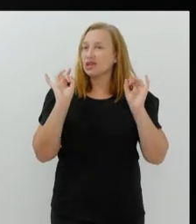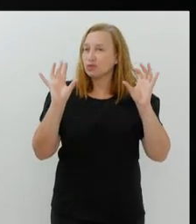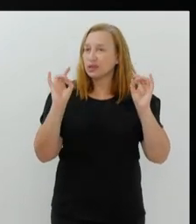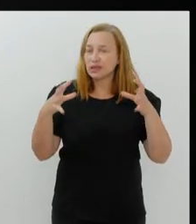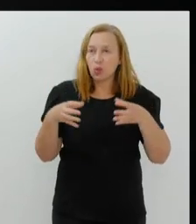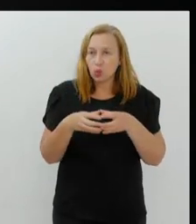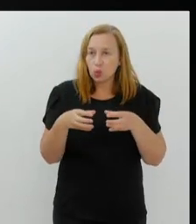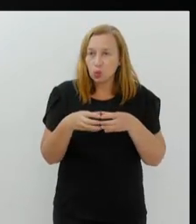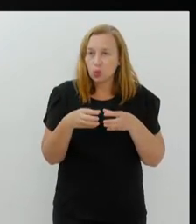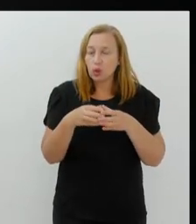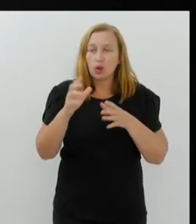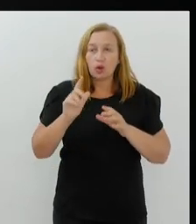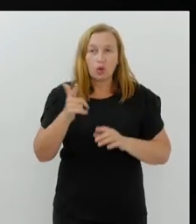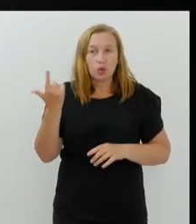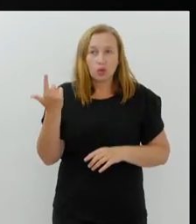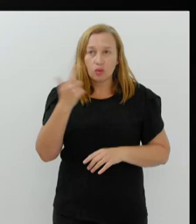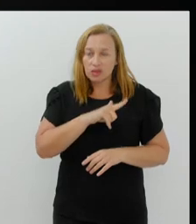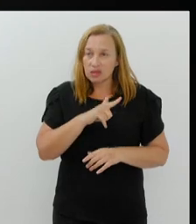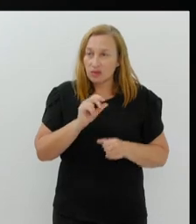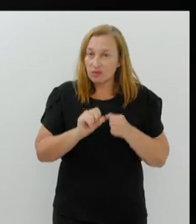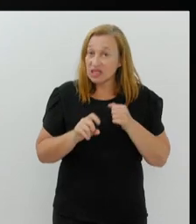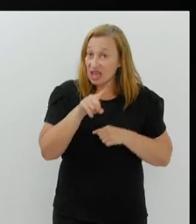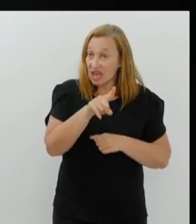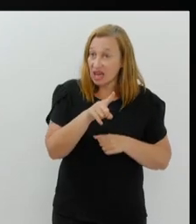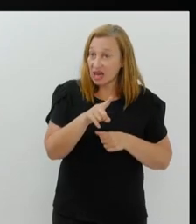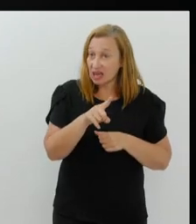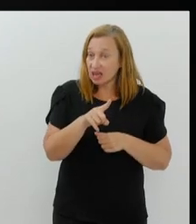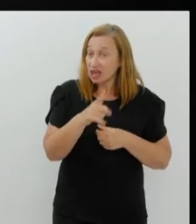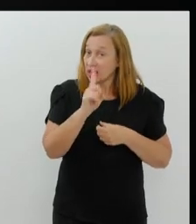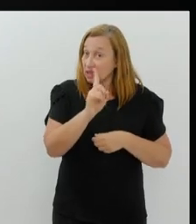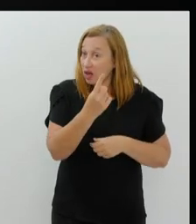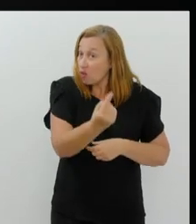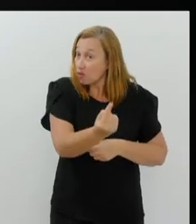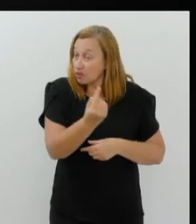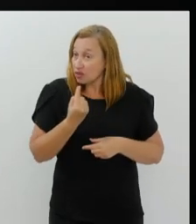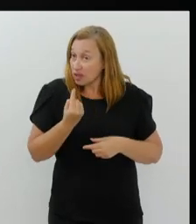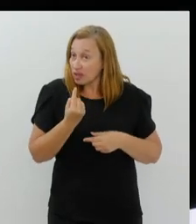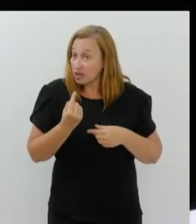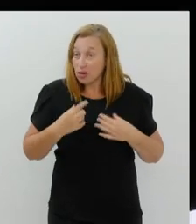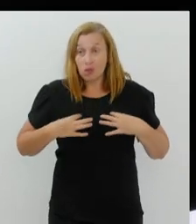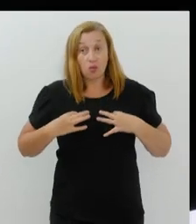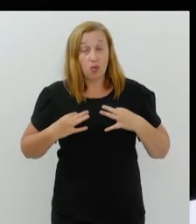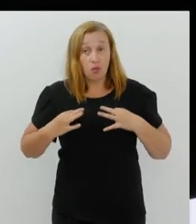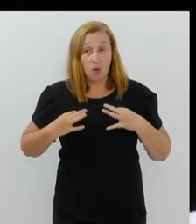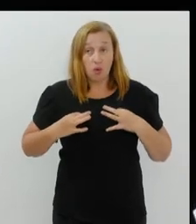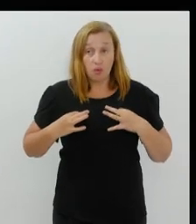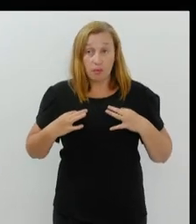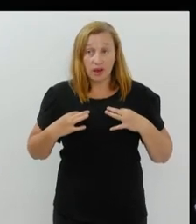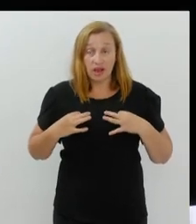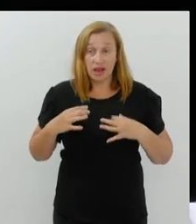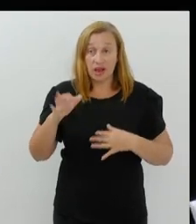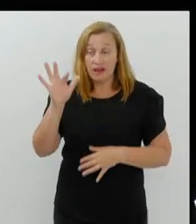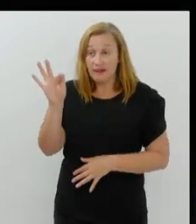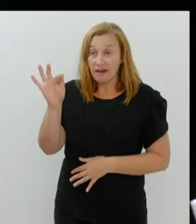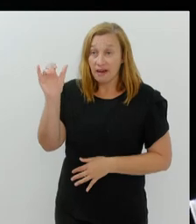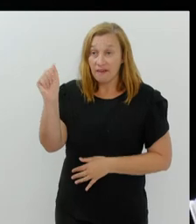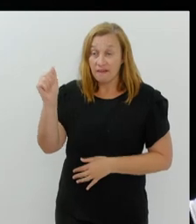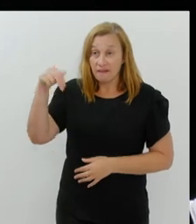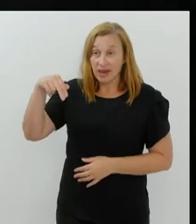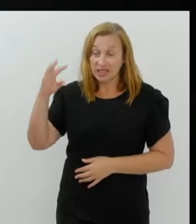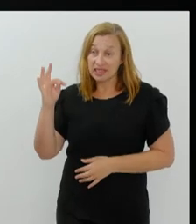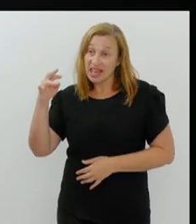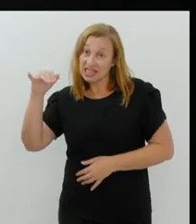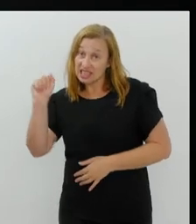da Pedra estava no grupo especial, a gente conseguiu convencê-lo a não vir fantasiar. Mas eu já sei que ele desfilou tristinho.